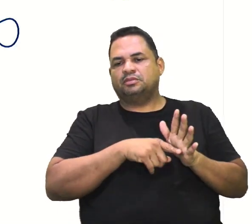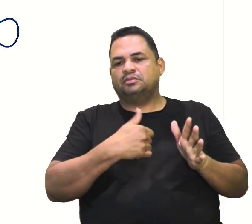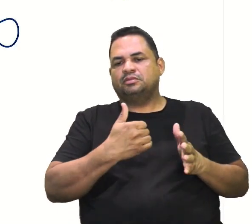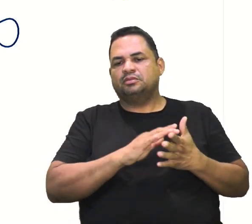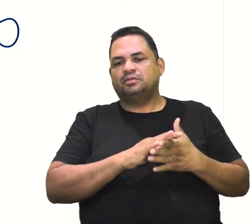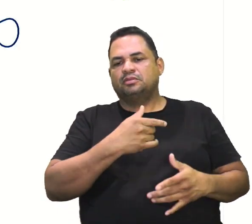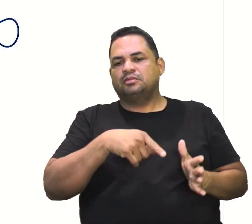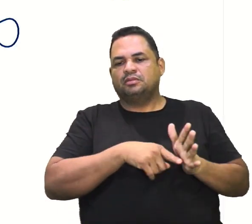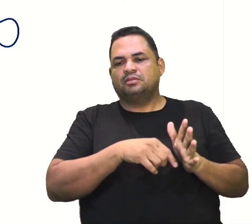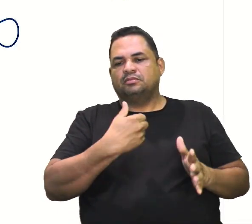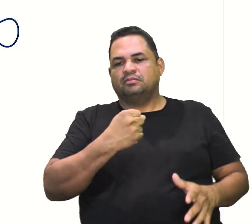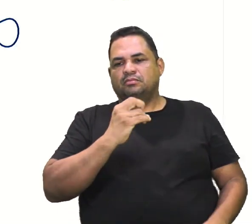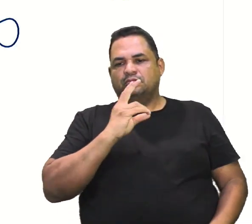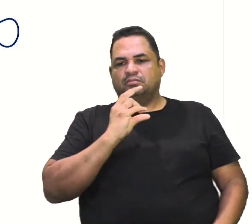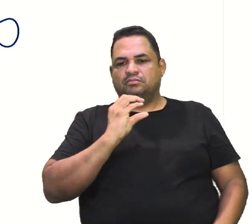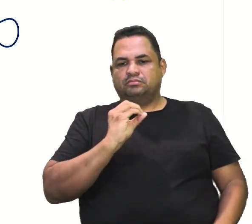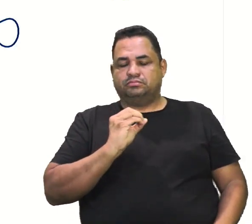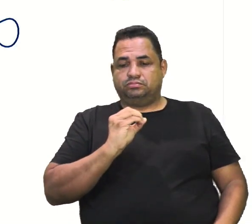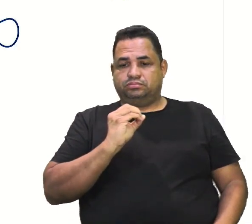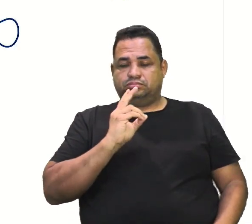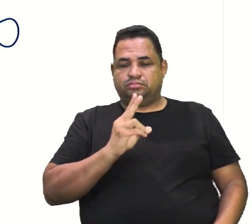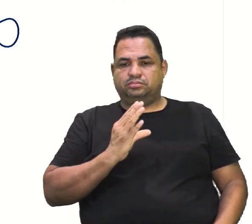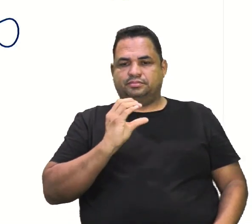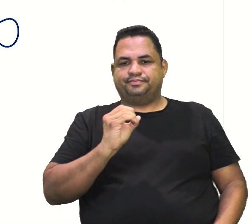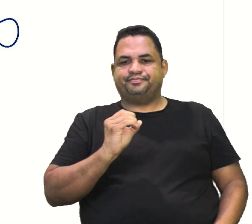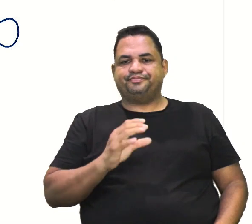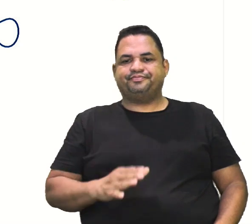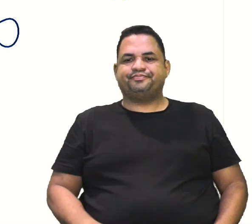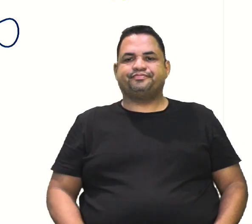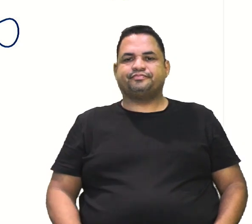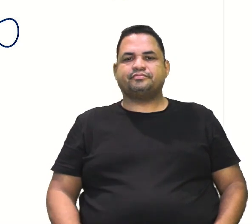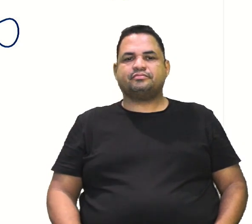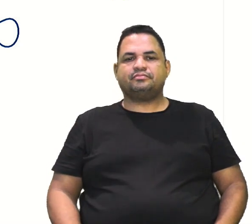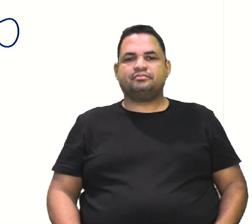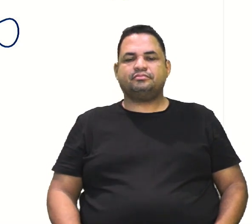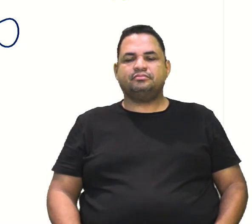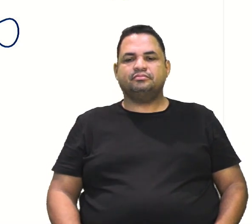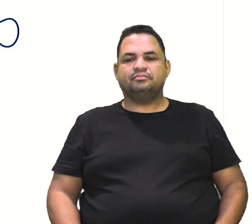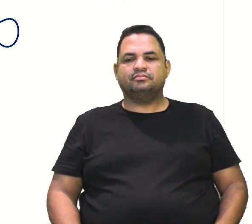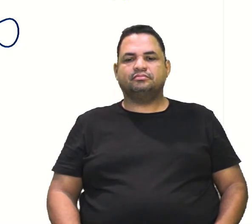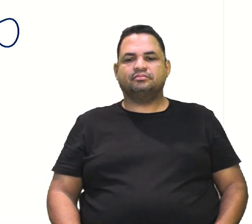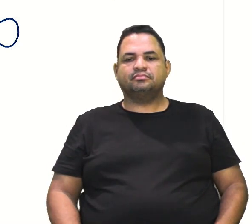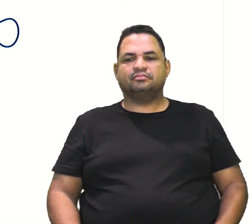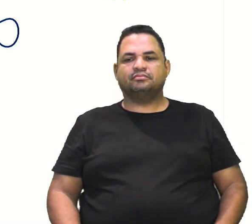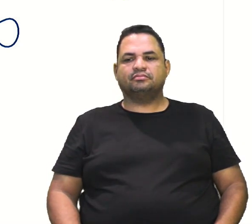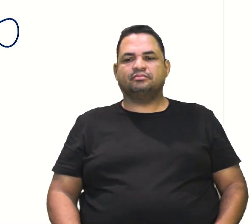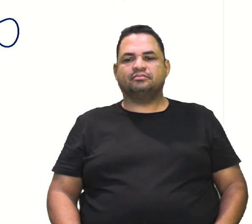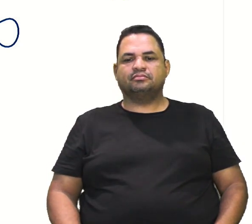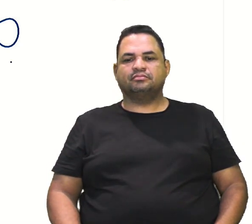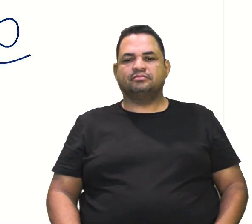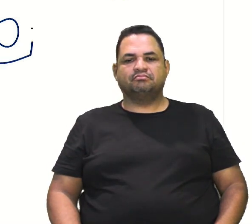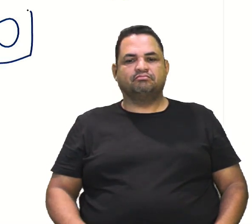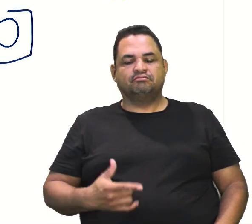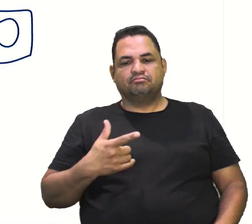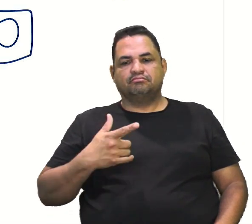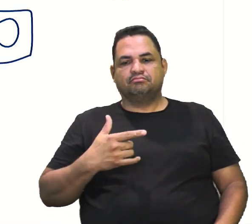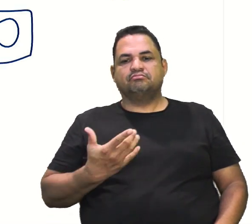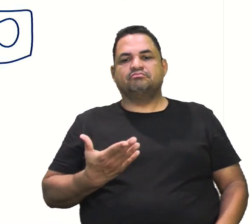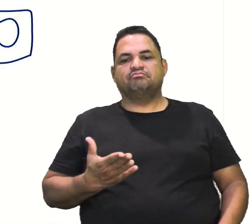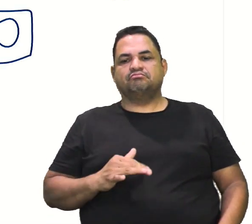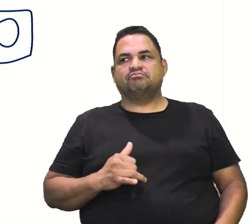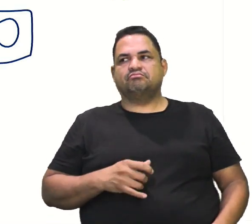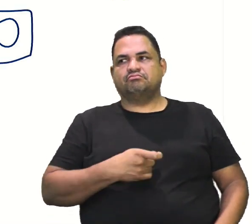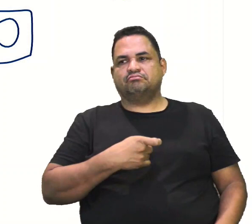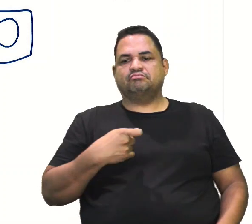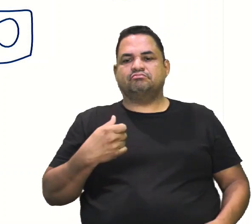8 igual a 0. Zero. Essa já é a minha equação Da reta. geral. Mesmo que não tenha x, pode isso,